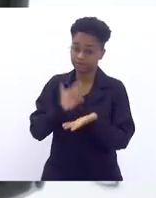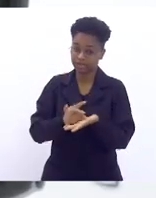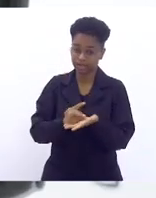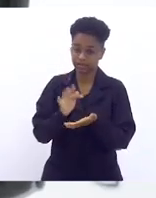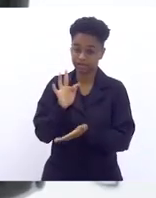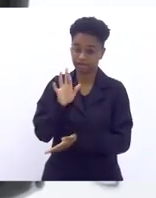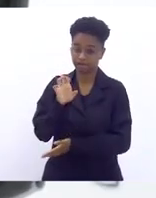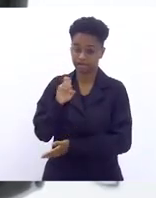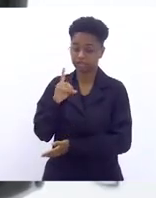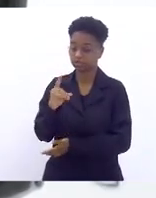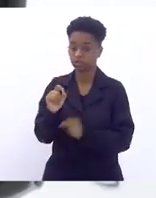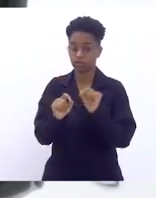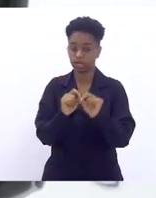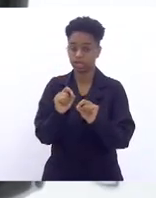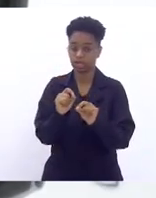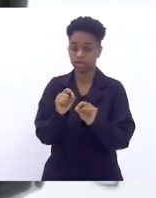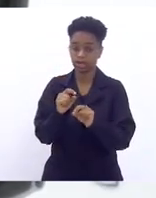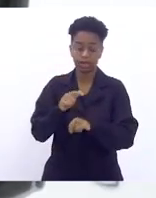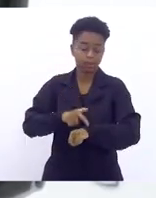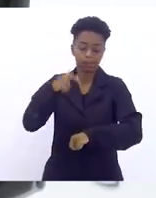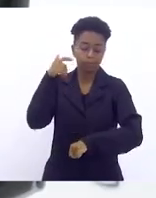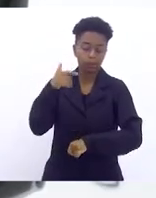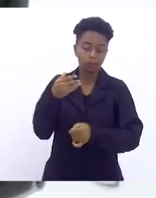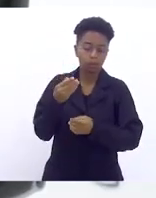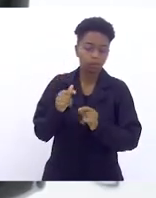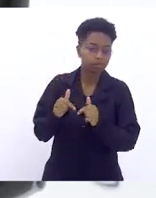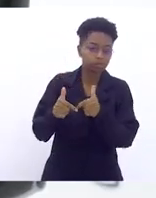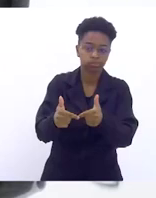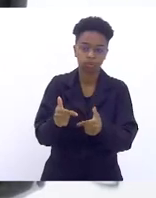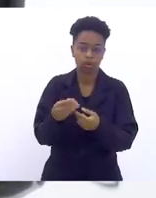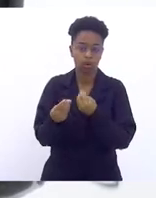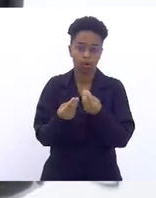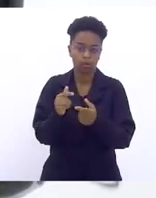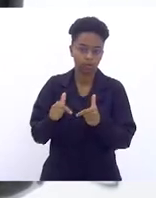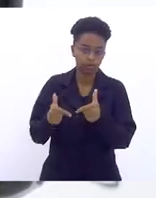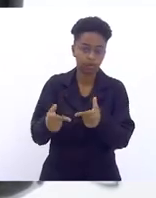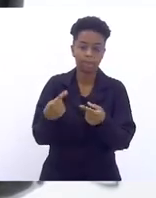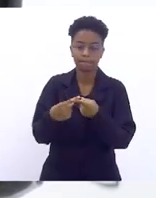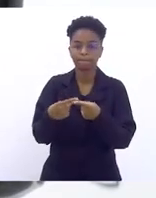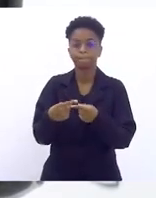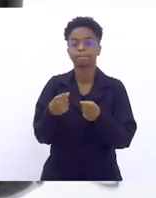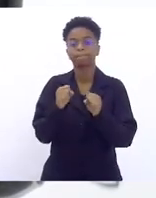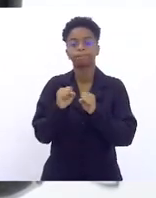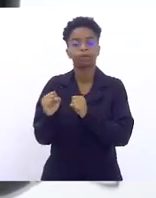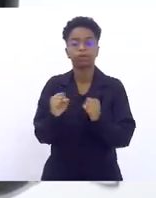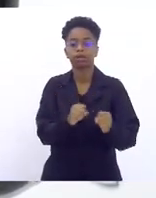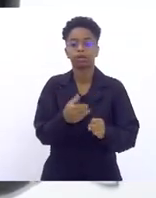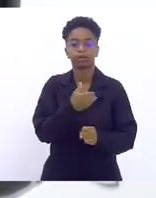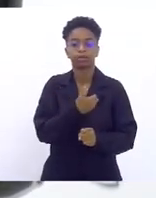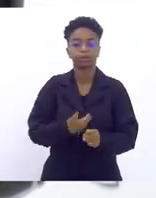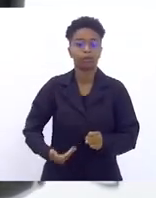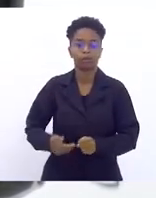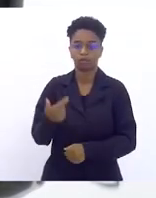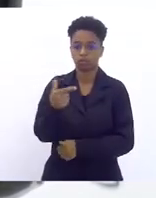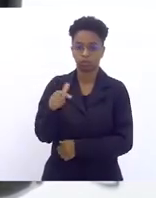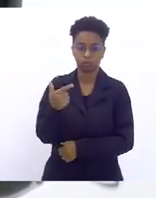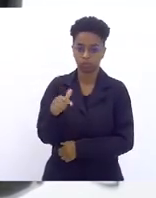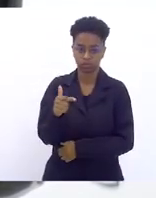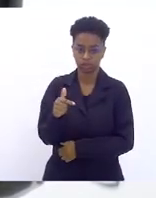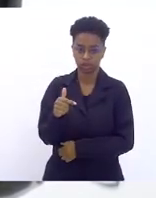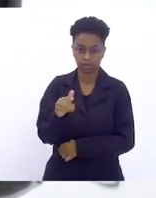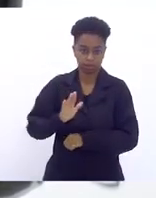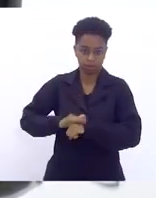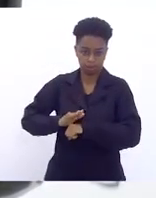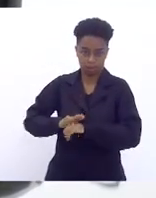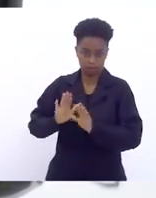é o efeito prático né o poder público ele não existe é para si